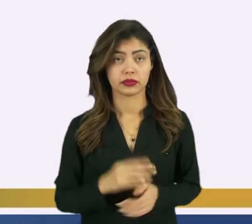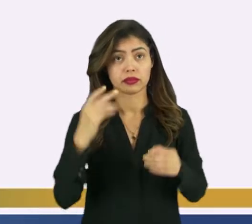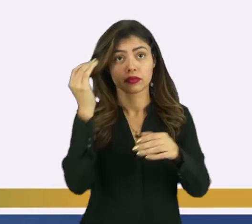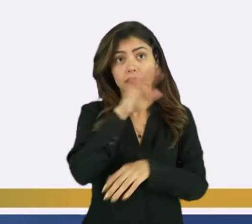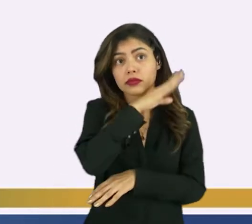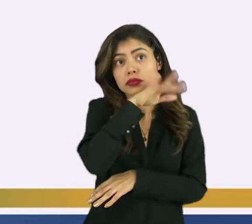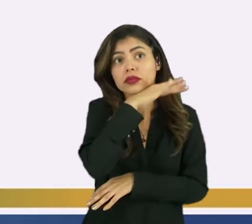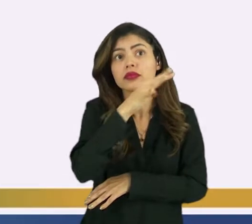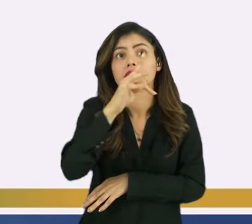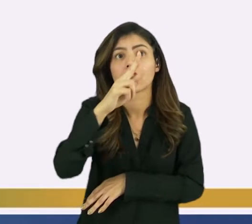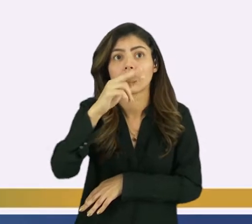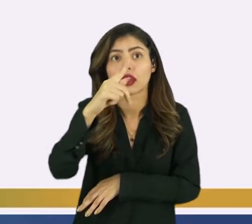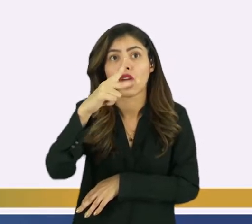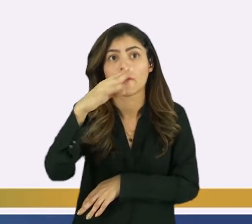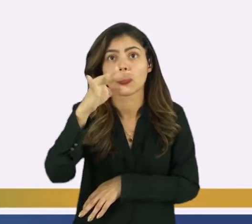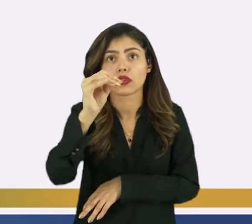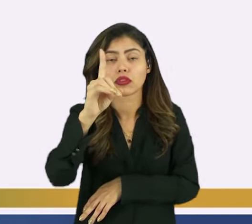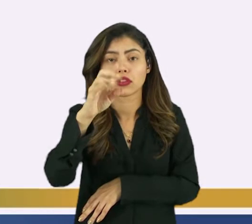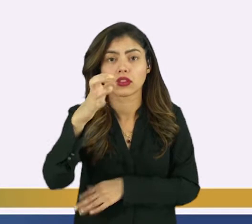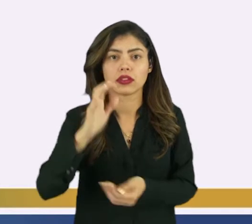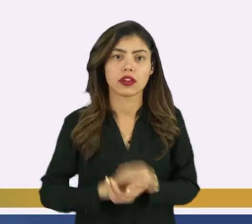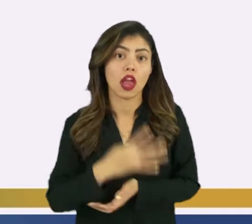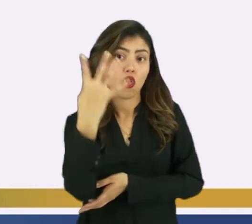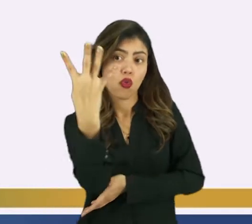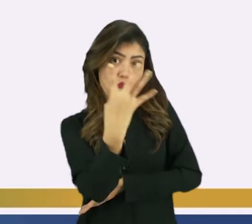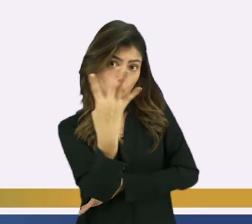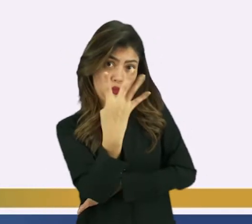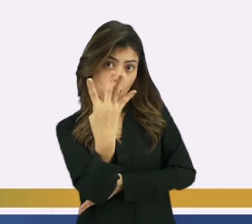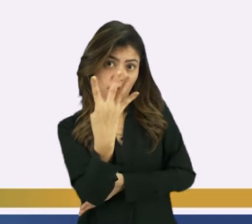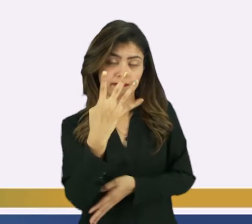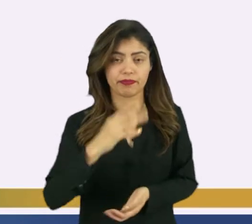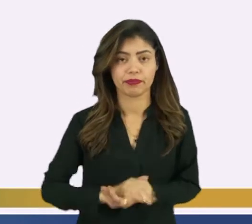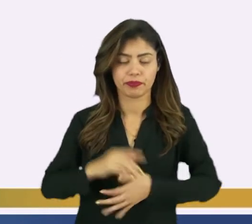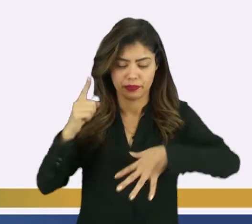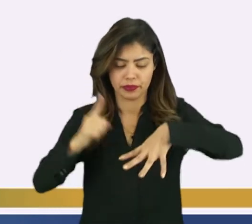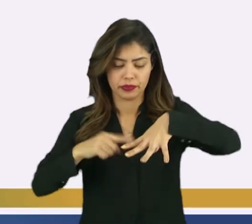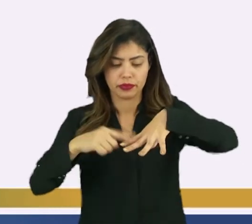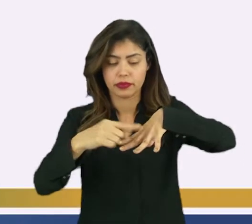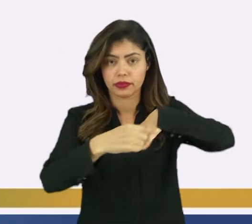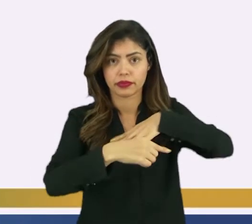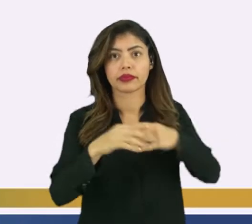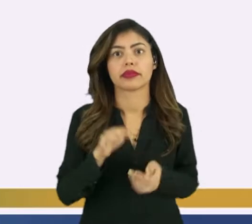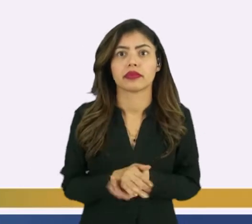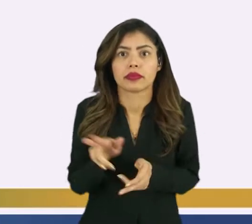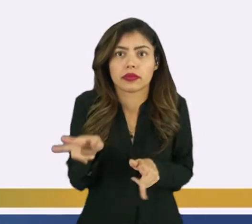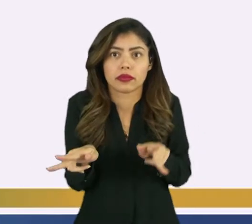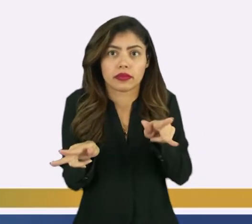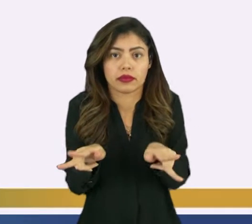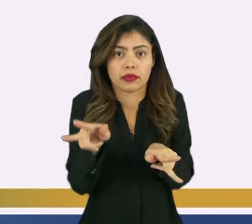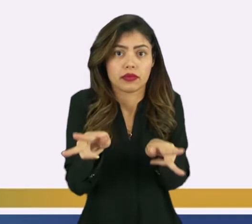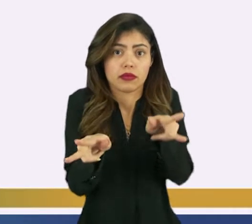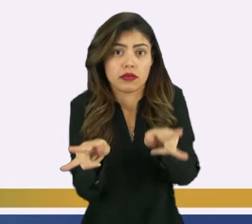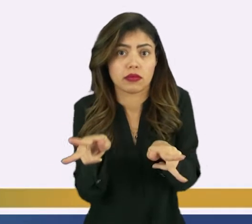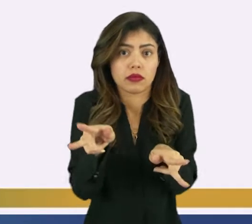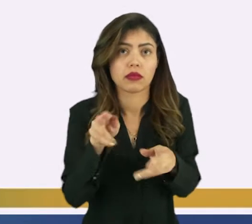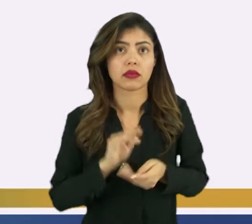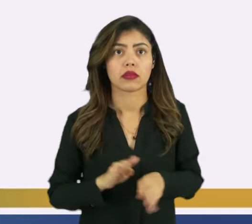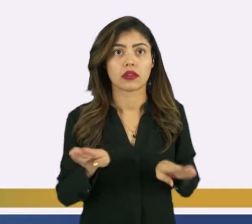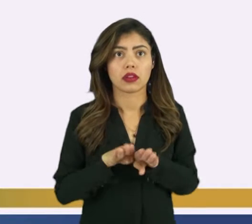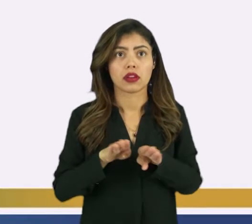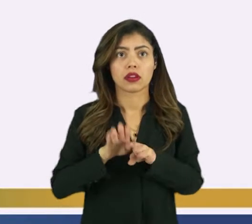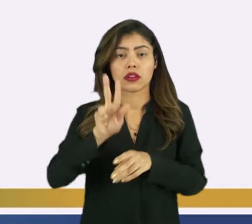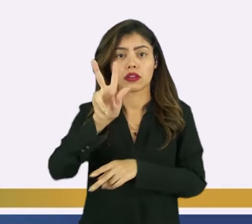são animais tetrápodes, ou seja, que possuem aí 4 membros em sua maioria, E que apresentam